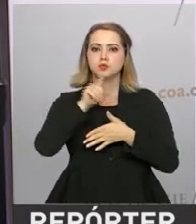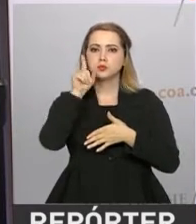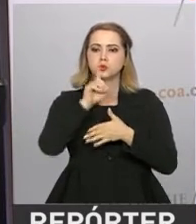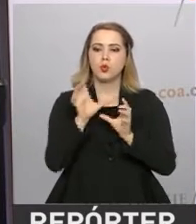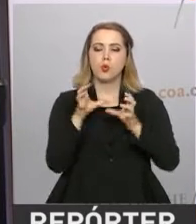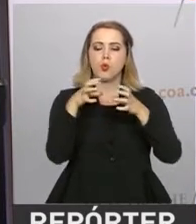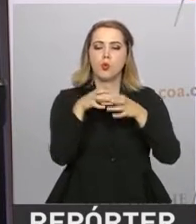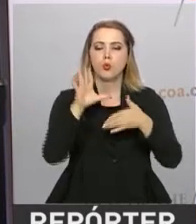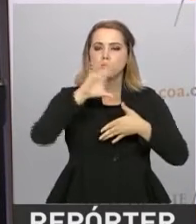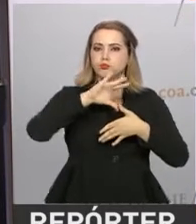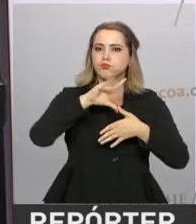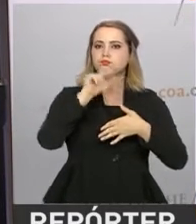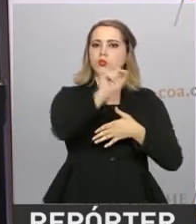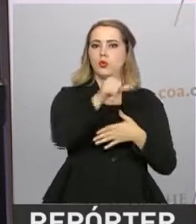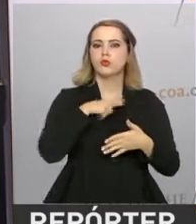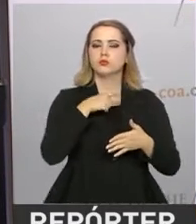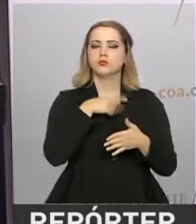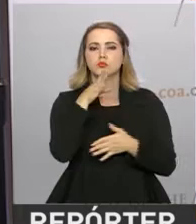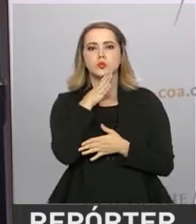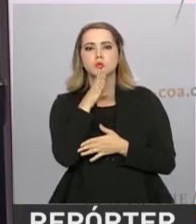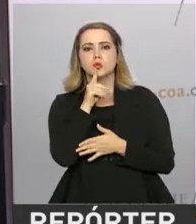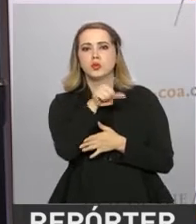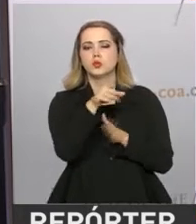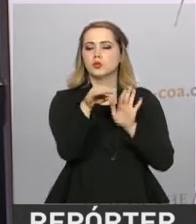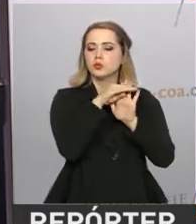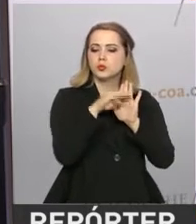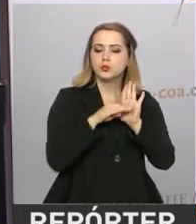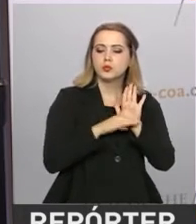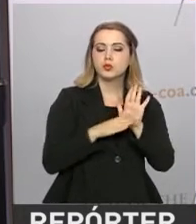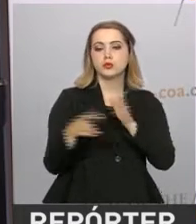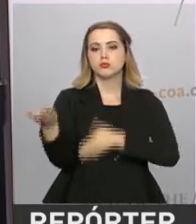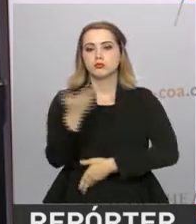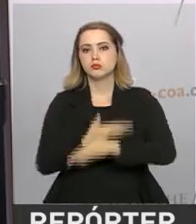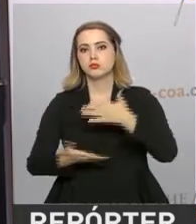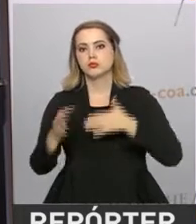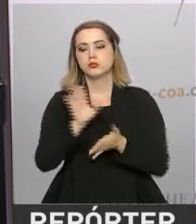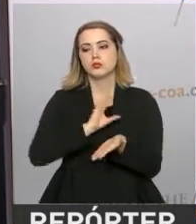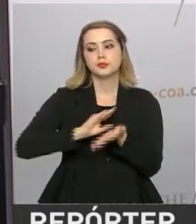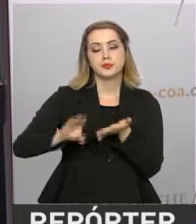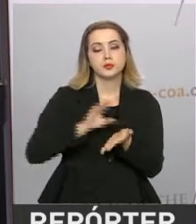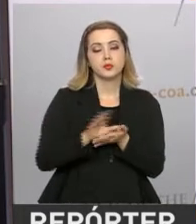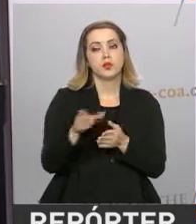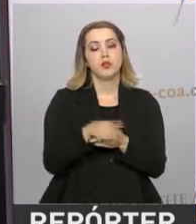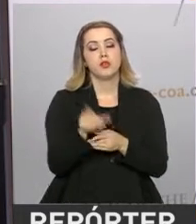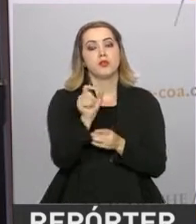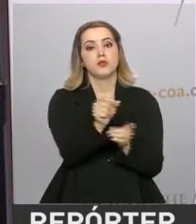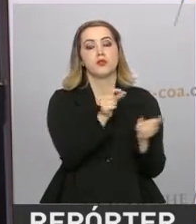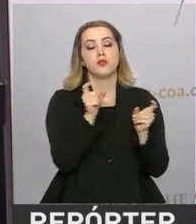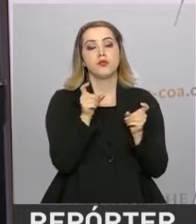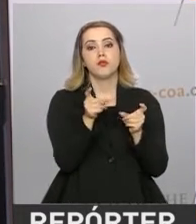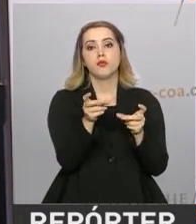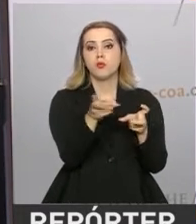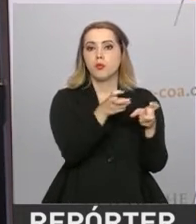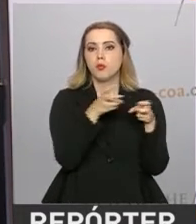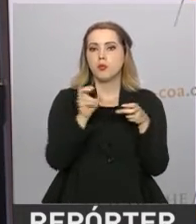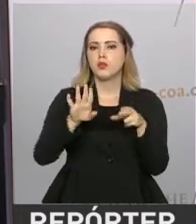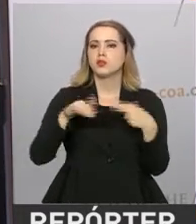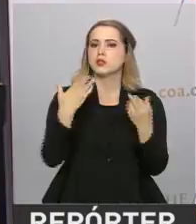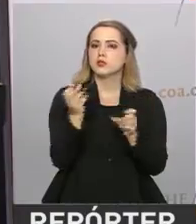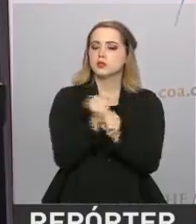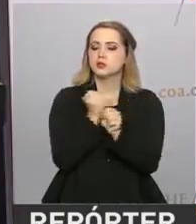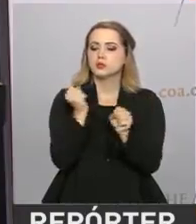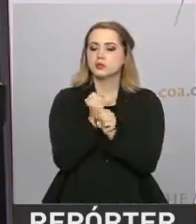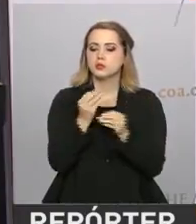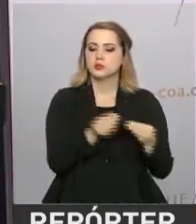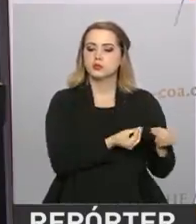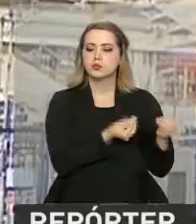conheceu o programa de parcerias de investimentos que prevê a oferta de setores da infraestrutura nacional para a